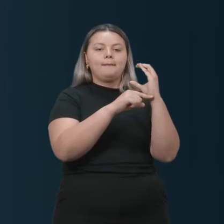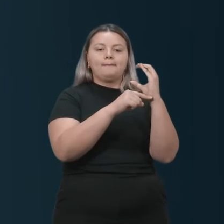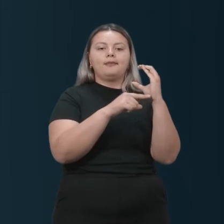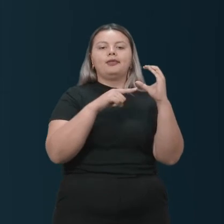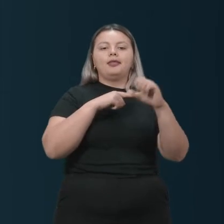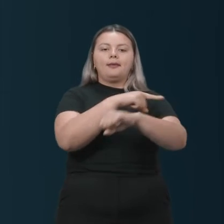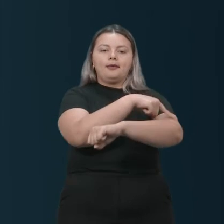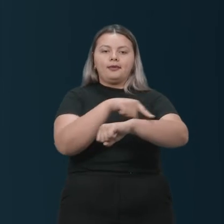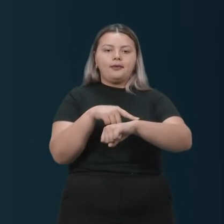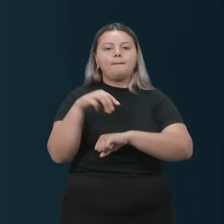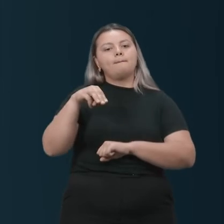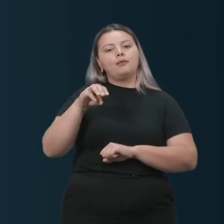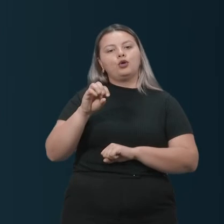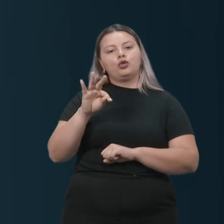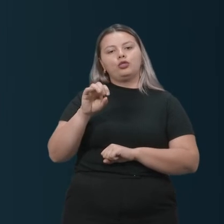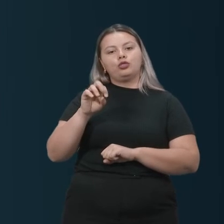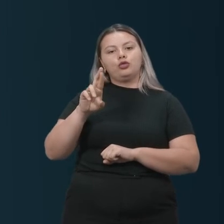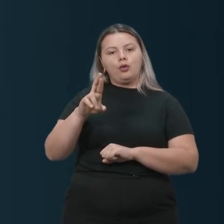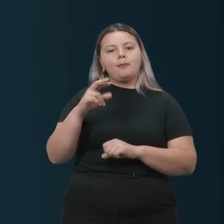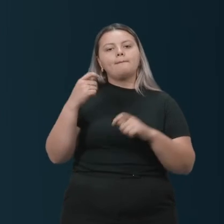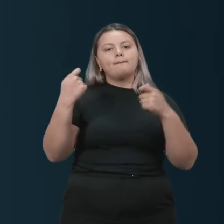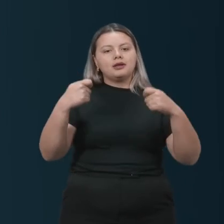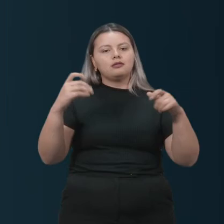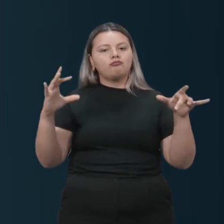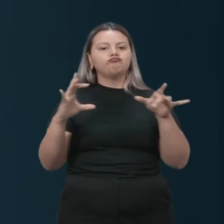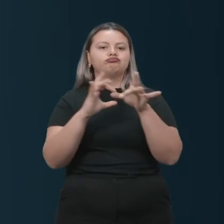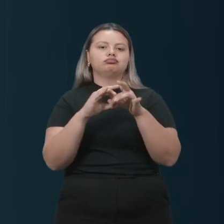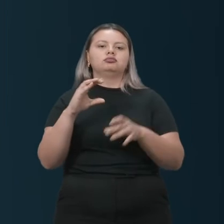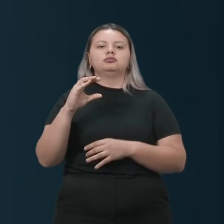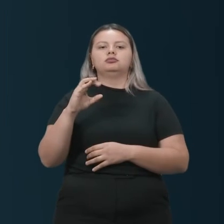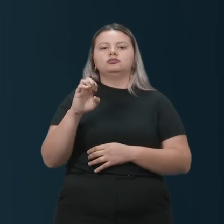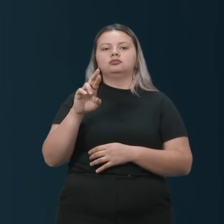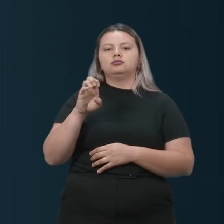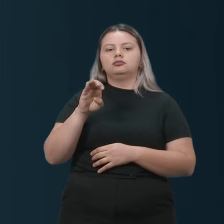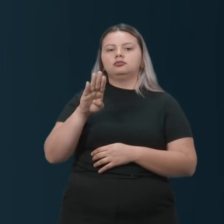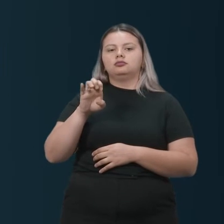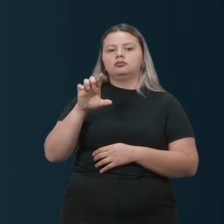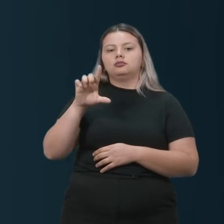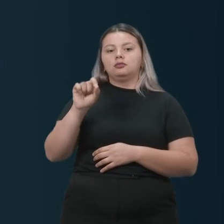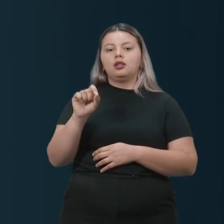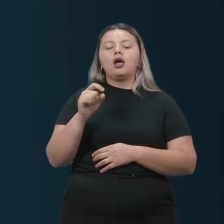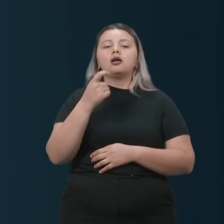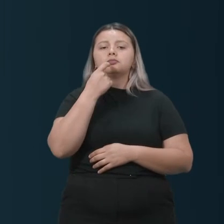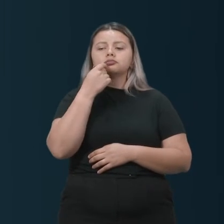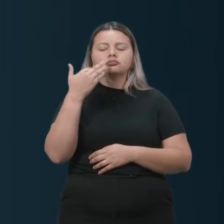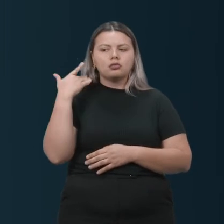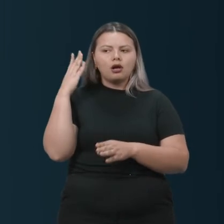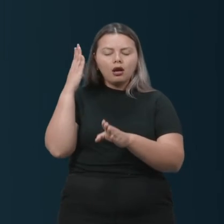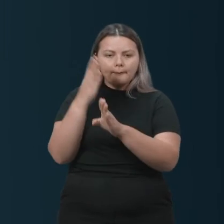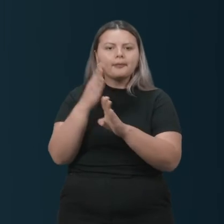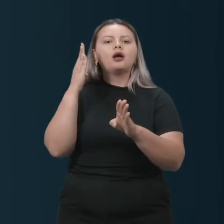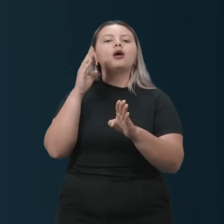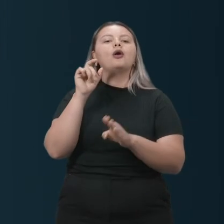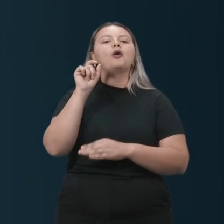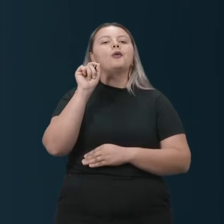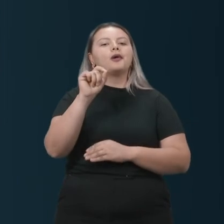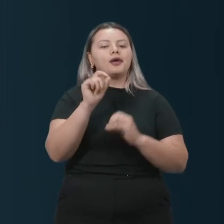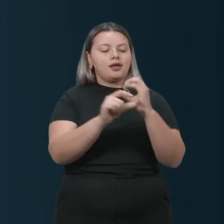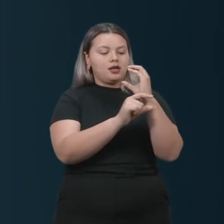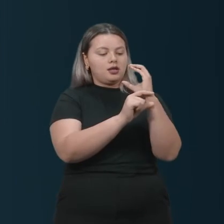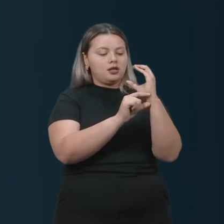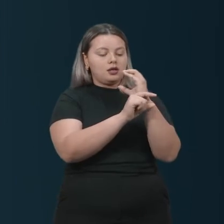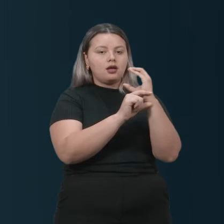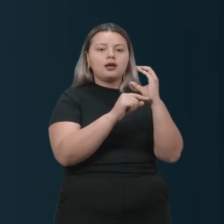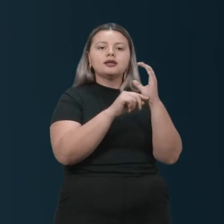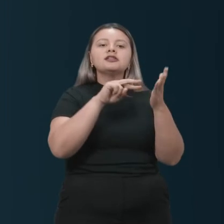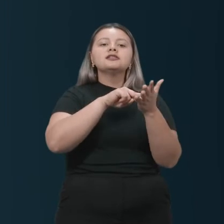cerebelo para serem armazenadas. Além disso, foi descoberto muito mais recentemente que o cerebelo tem uma relação